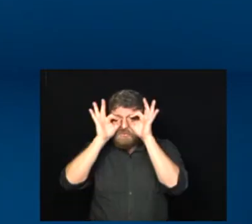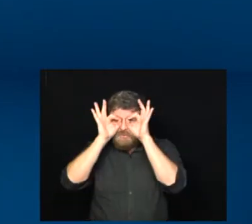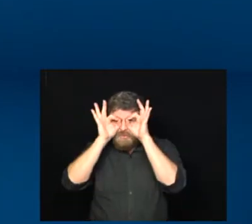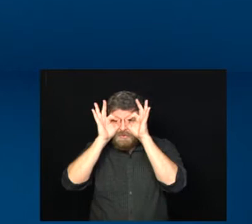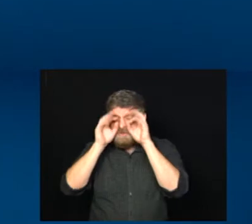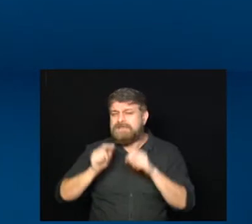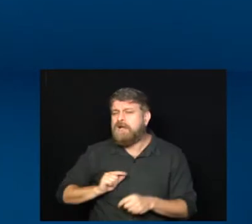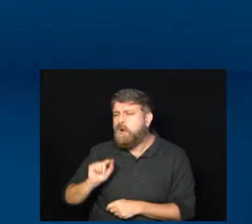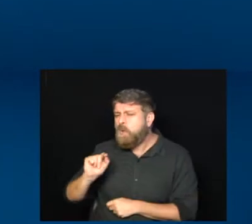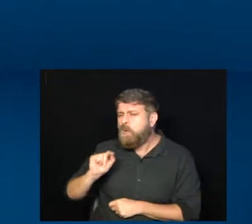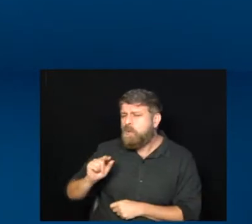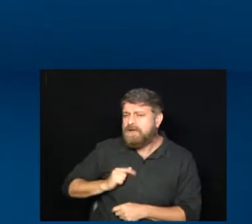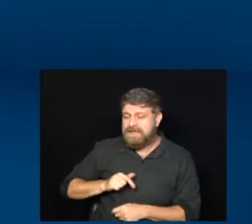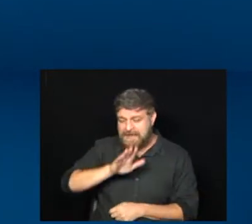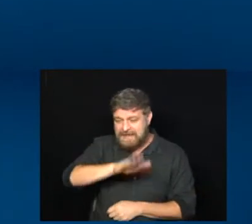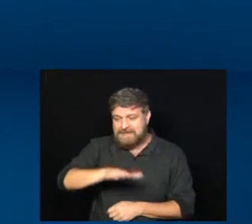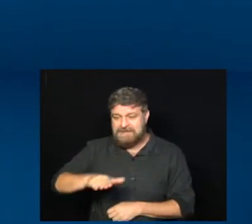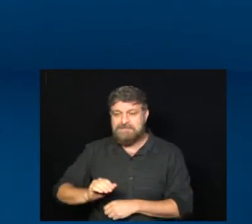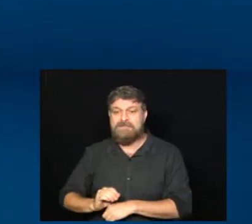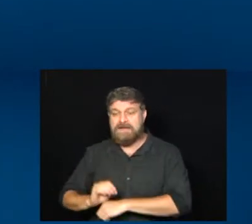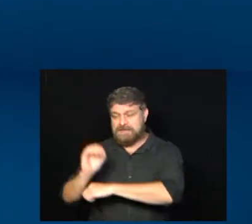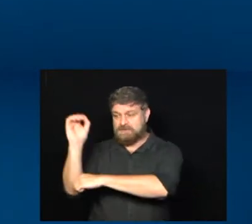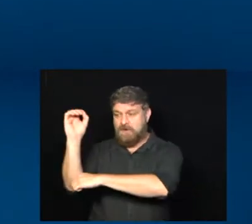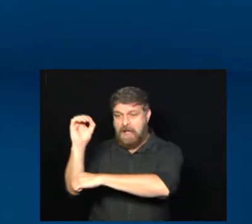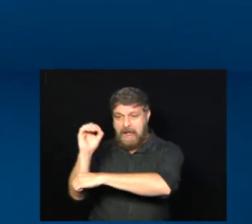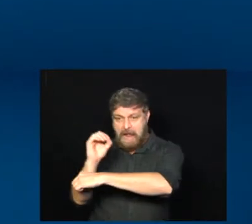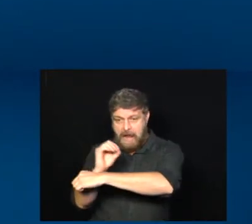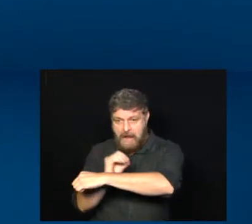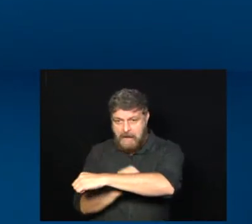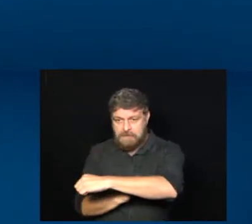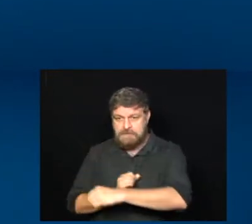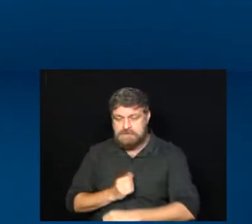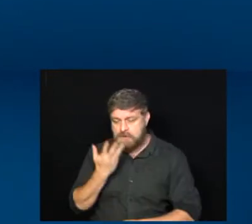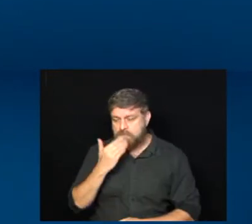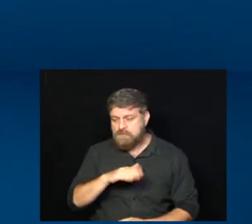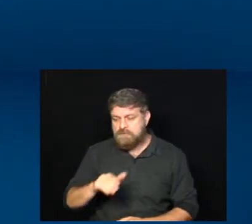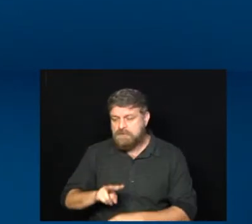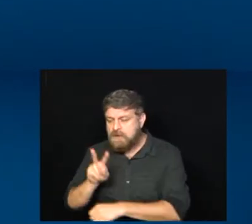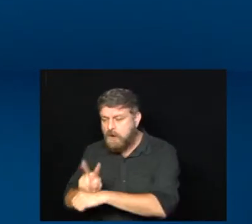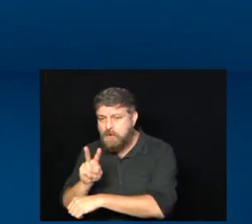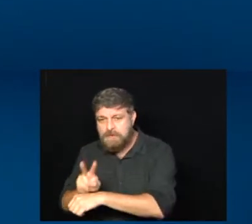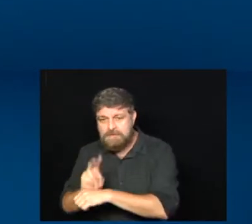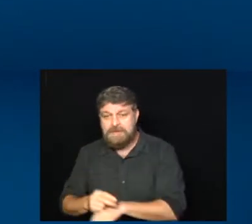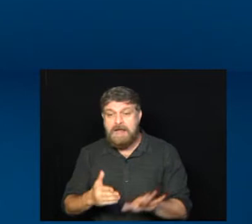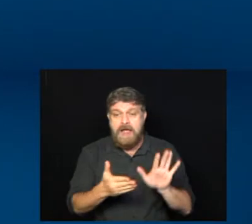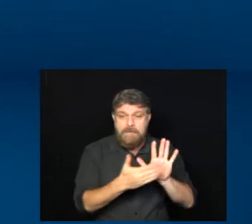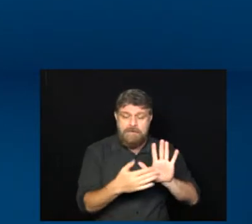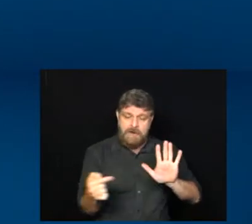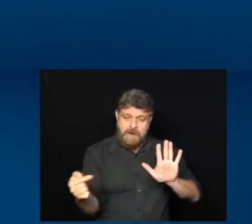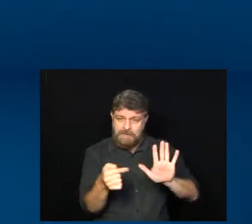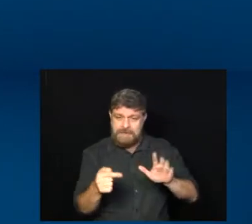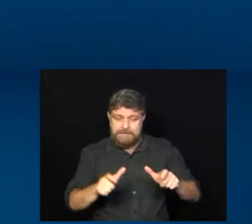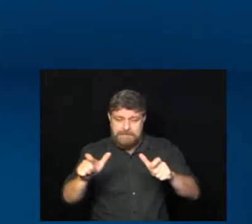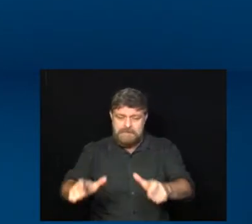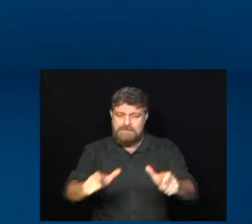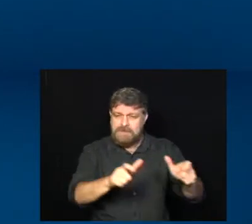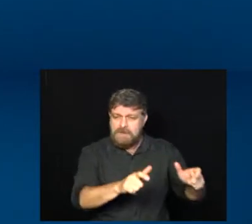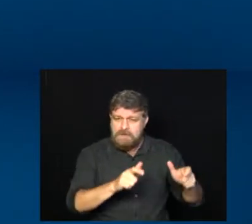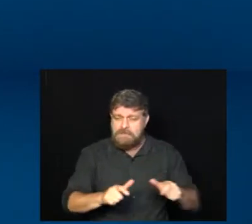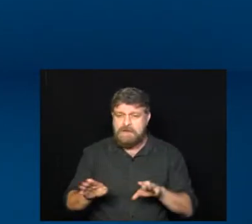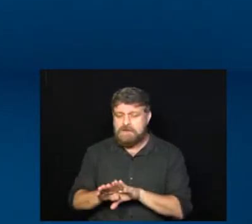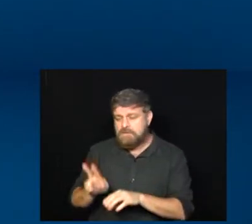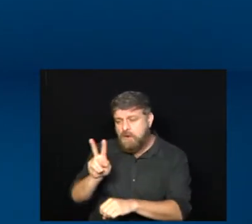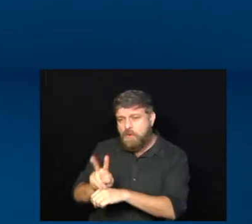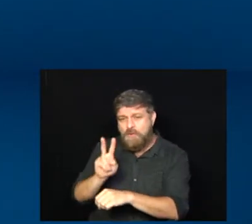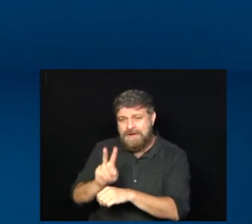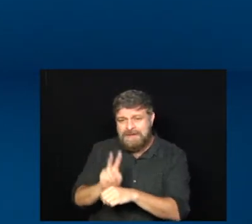de espaços infantis noturnos para o atendimento à primeira infância. De acordo com a proposta, esses espaços vão contemplar